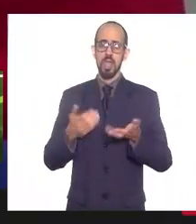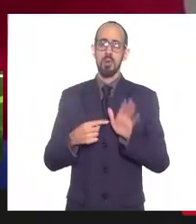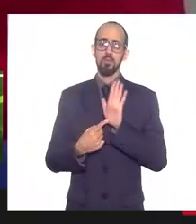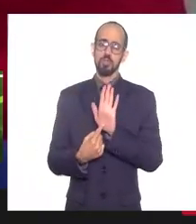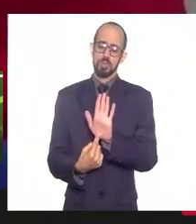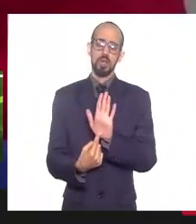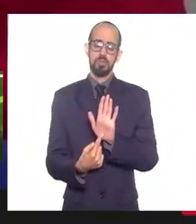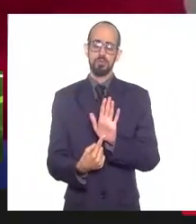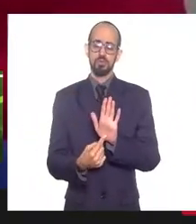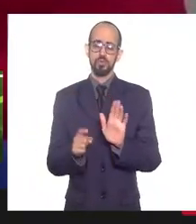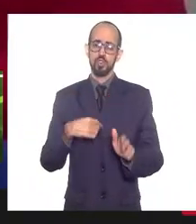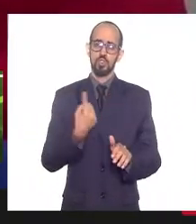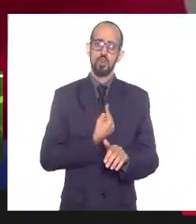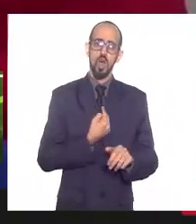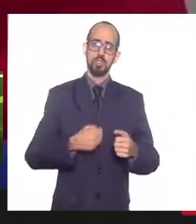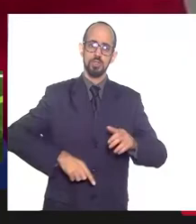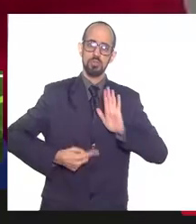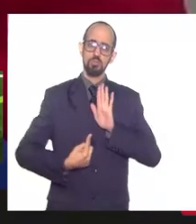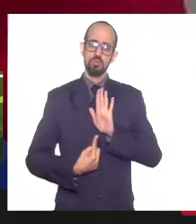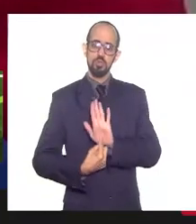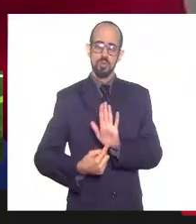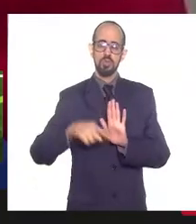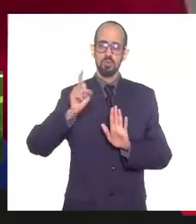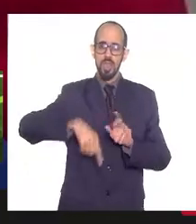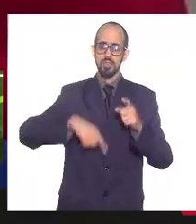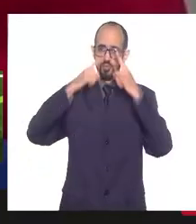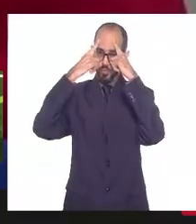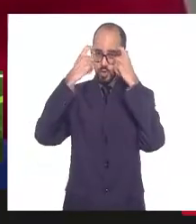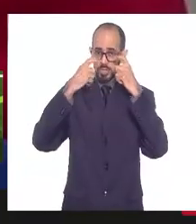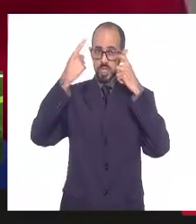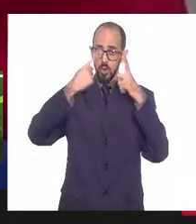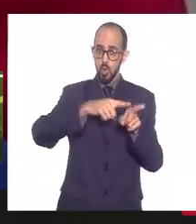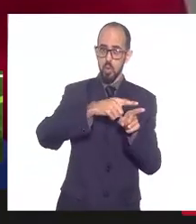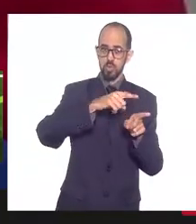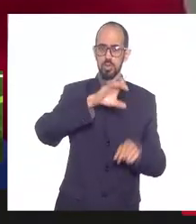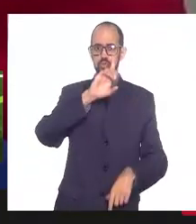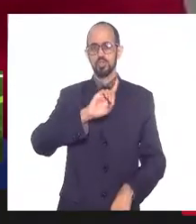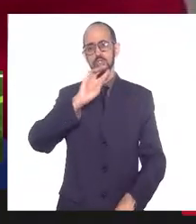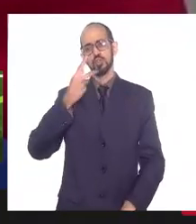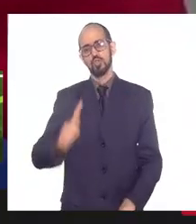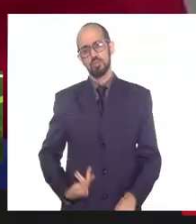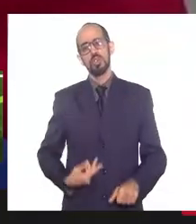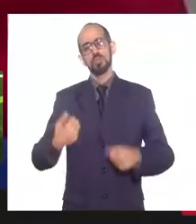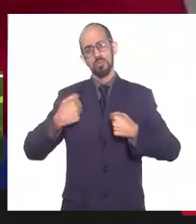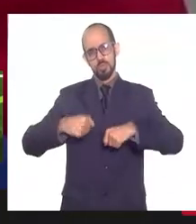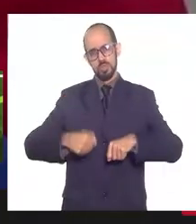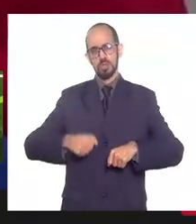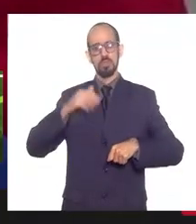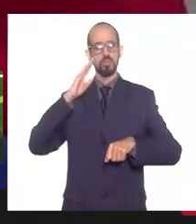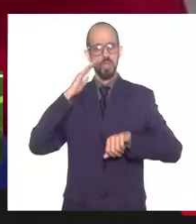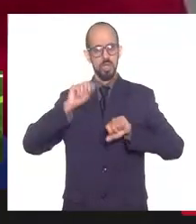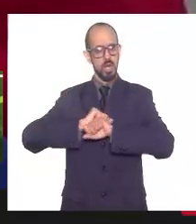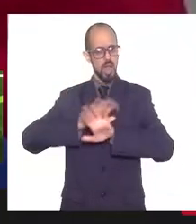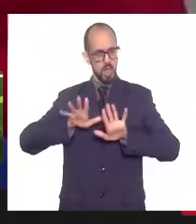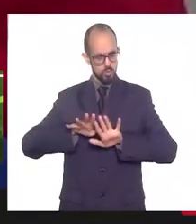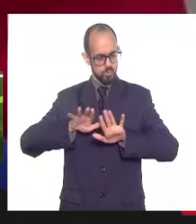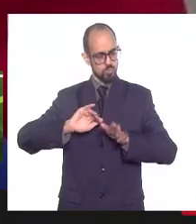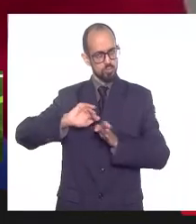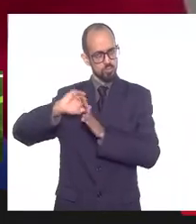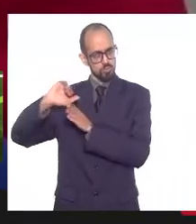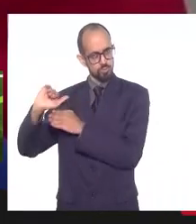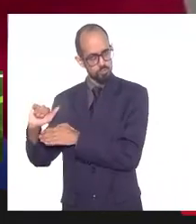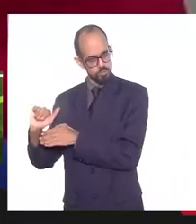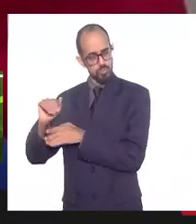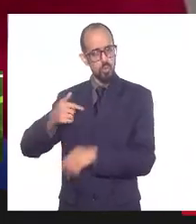nós estamos tratando aqui é de violação de direitos humanos e como tal deve ser encarado. A segunda questão, né,